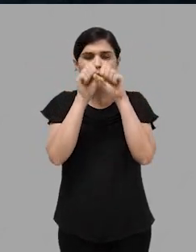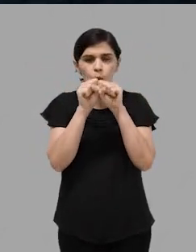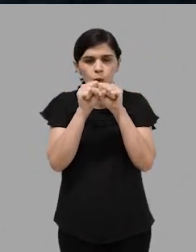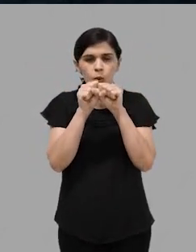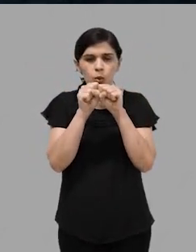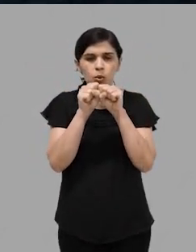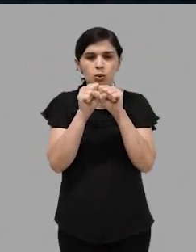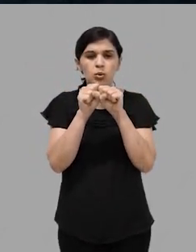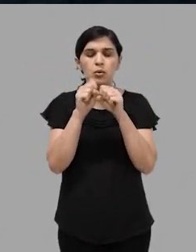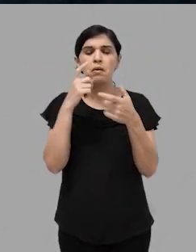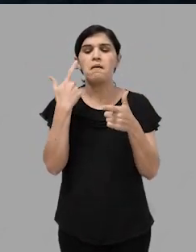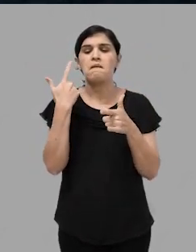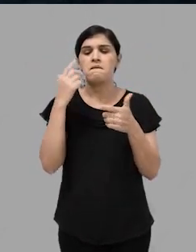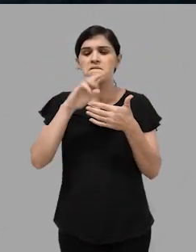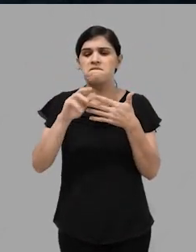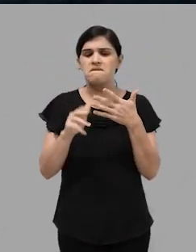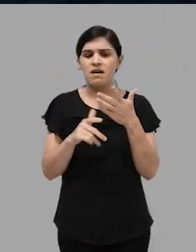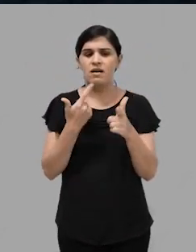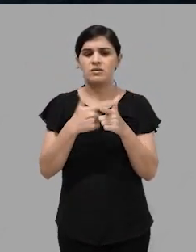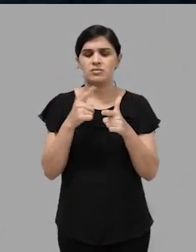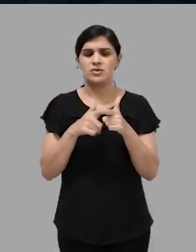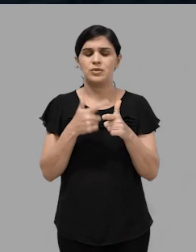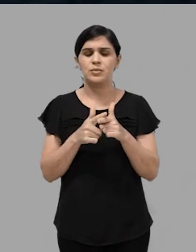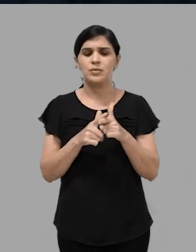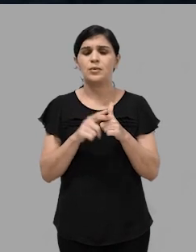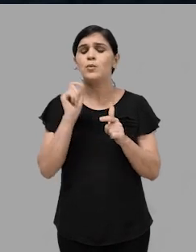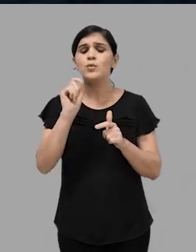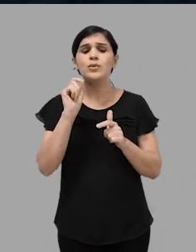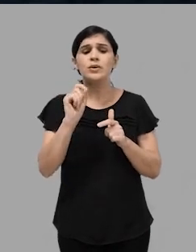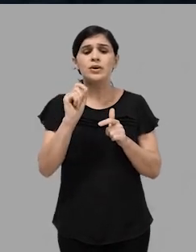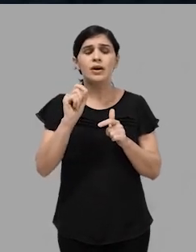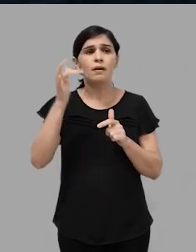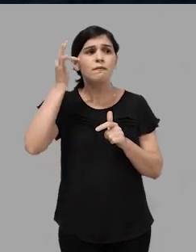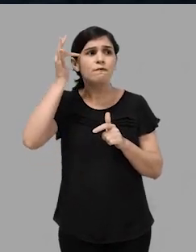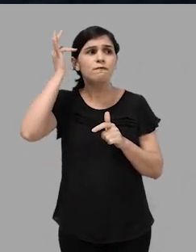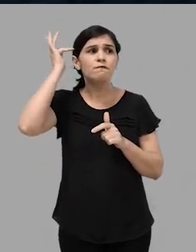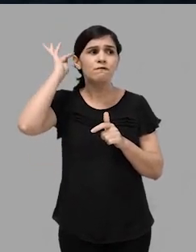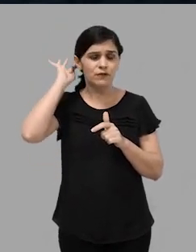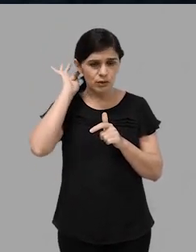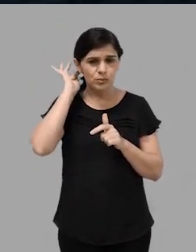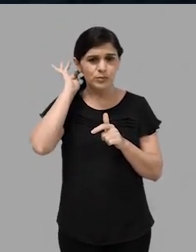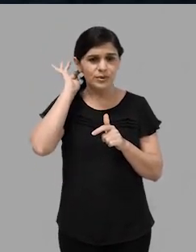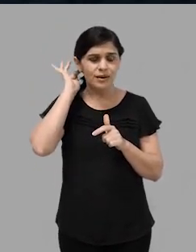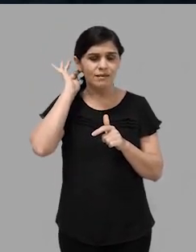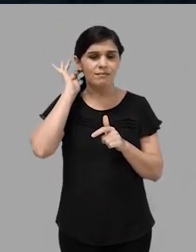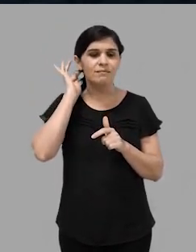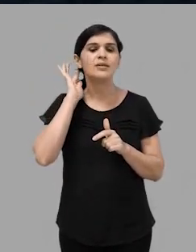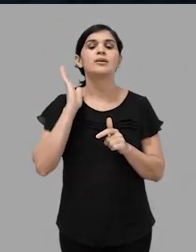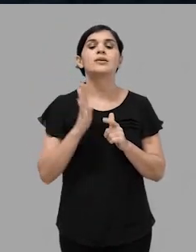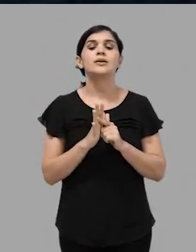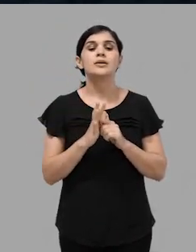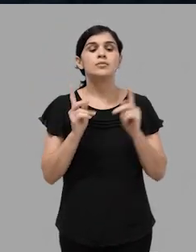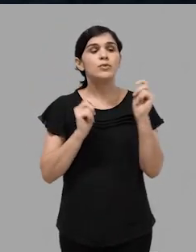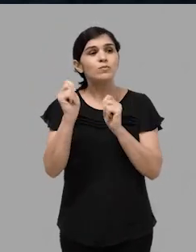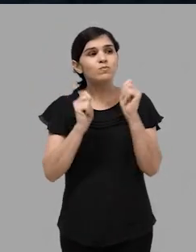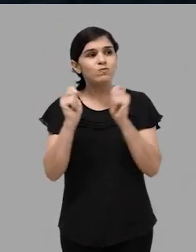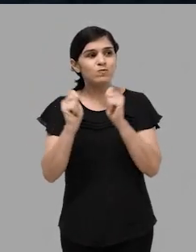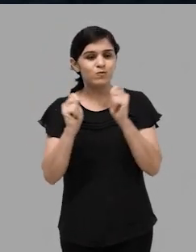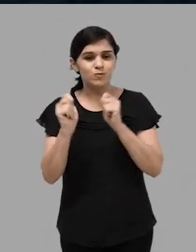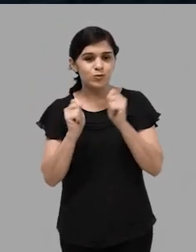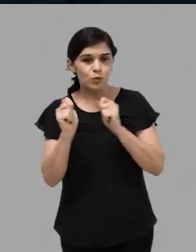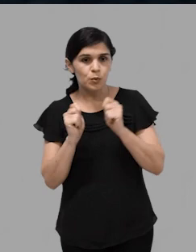Gente, feudalismo é o sistema econômico, tá? Os senhores feudais tomavam conta de pessoas,